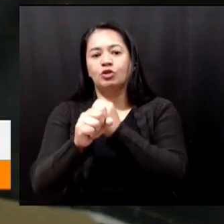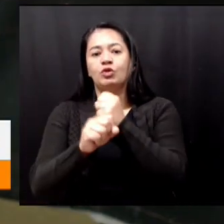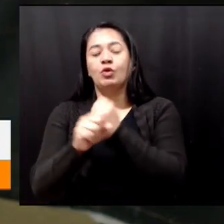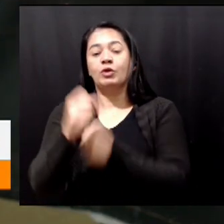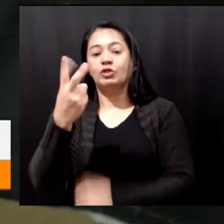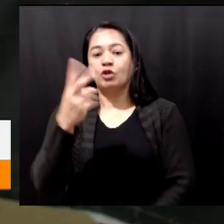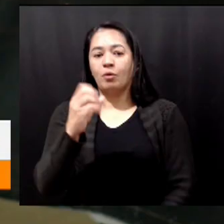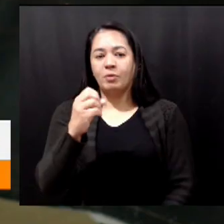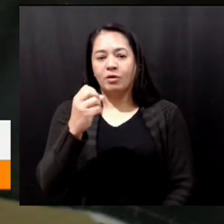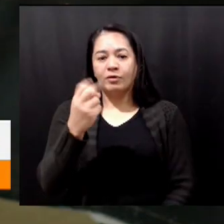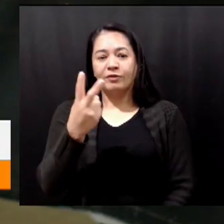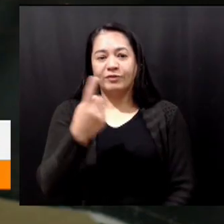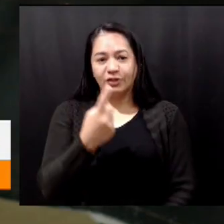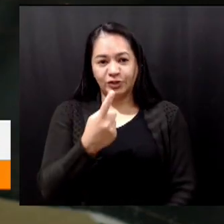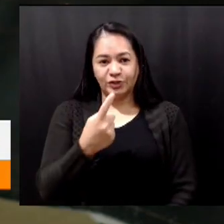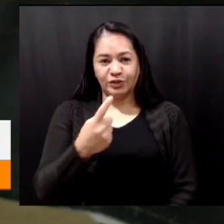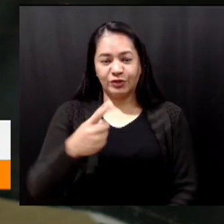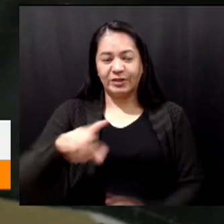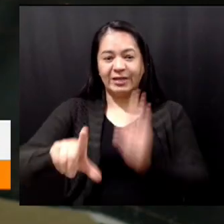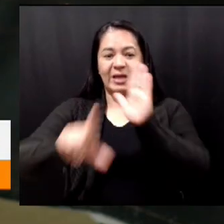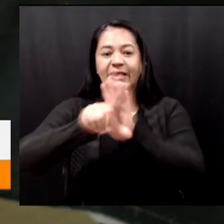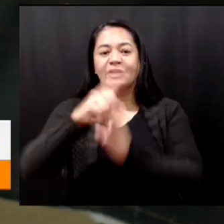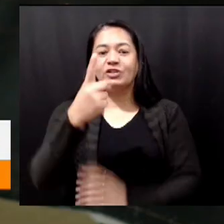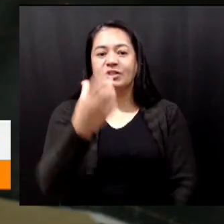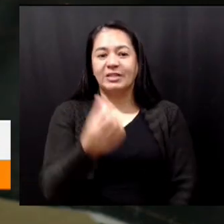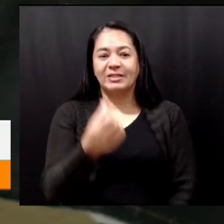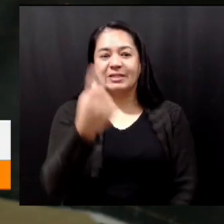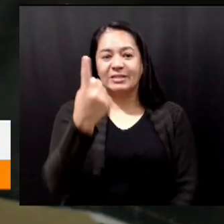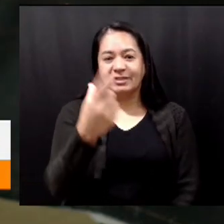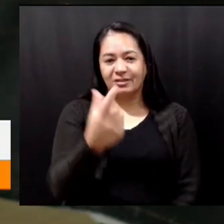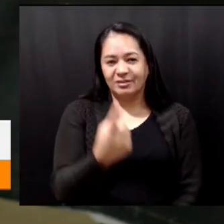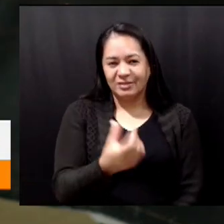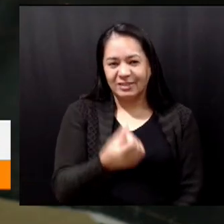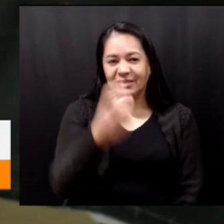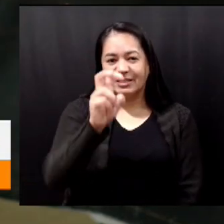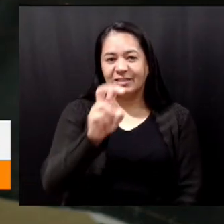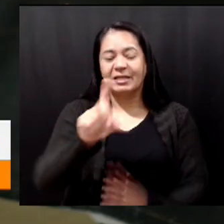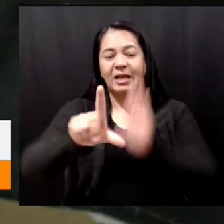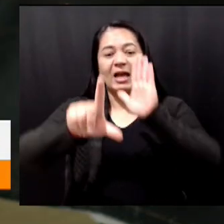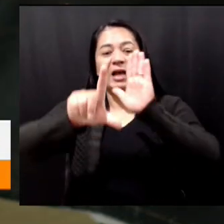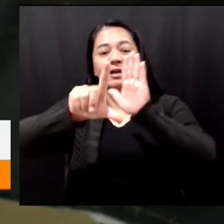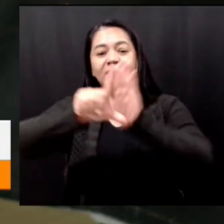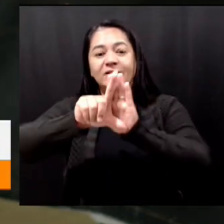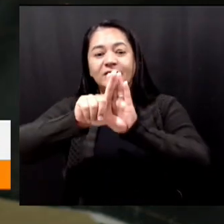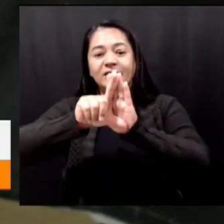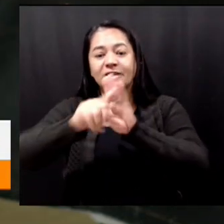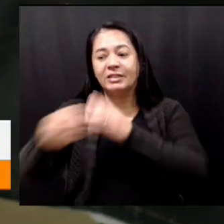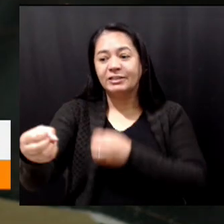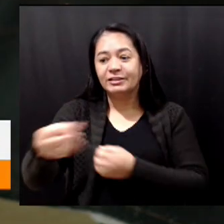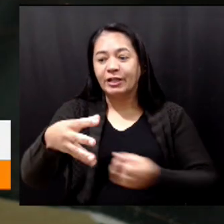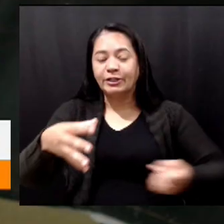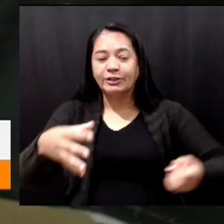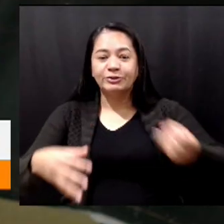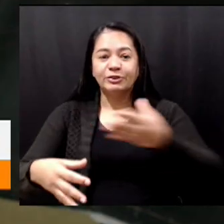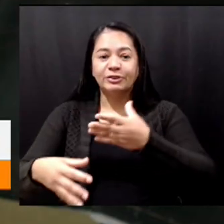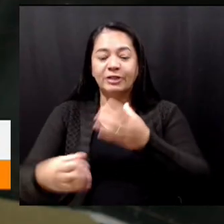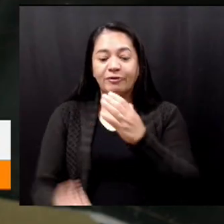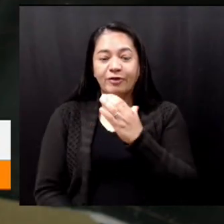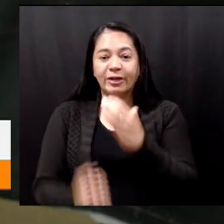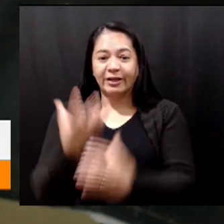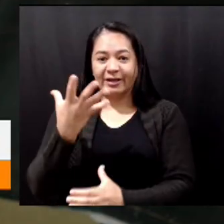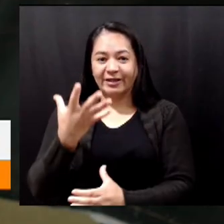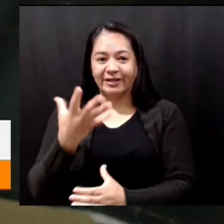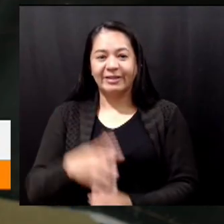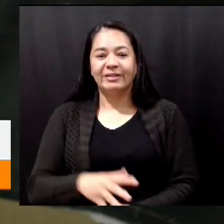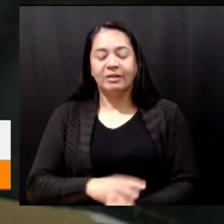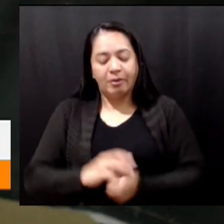Lei 16.165 de 2021, conhecida como a Lei da Inovação, né? Essa lei foi criada para estimular o